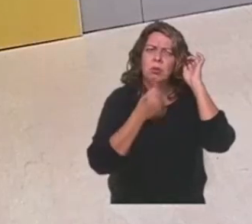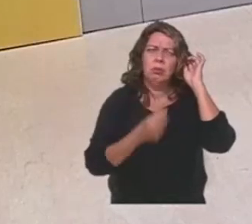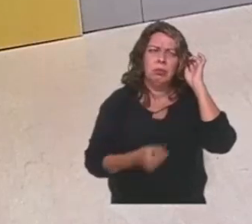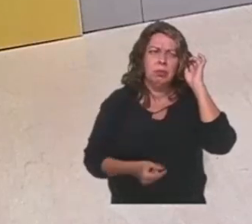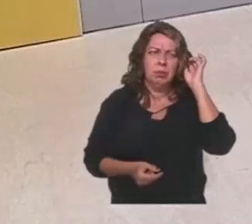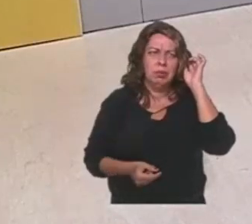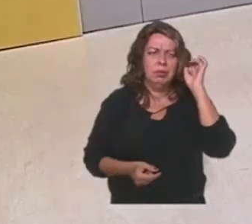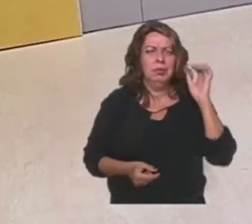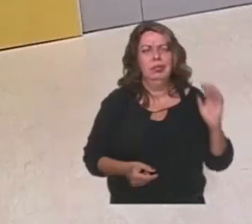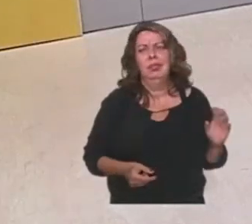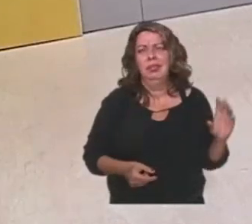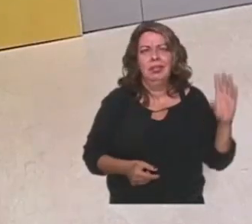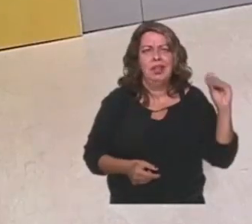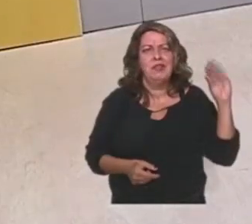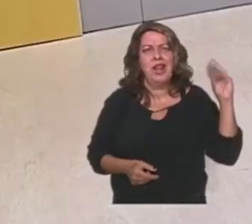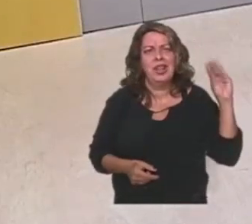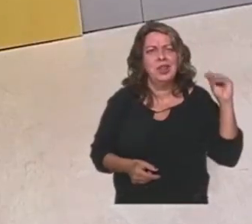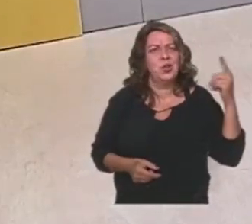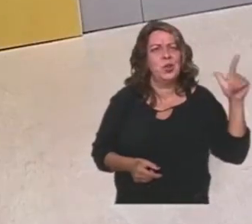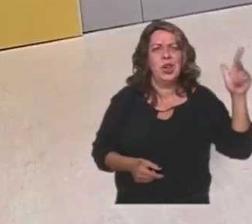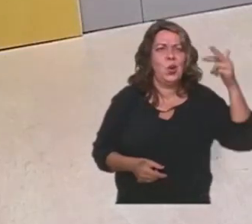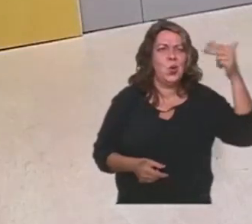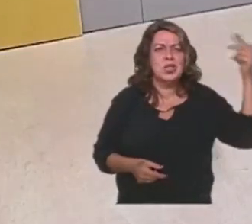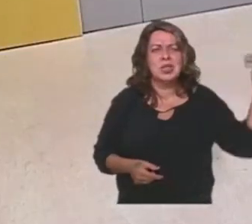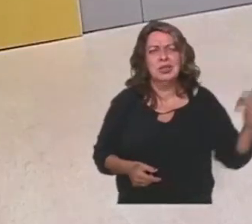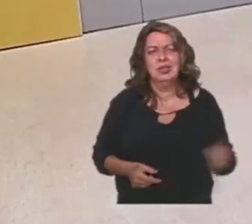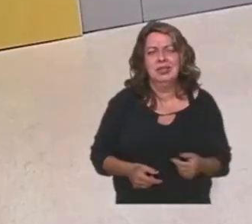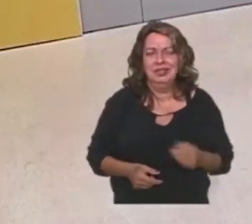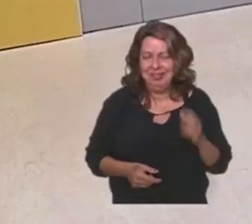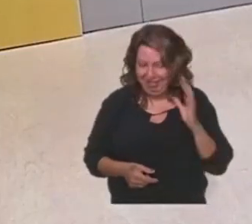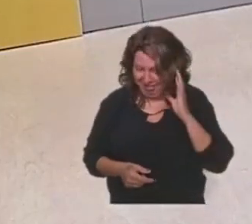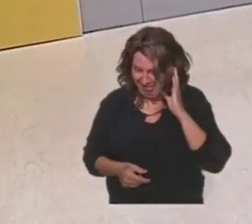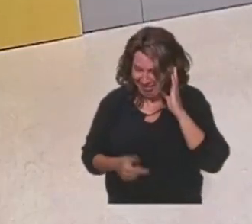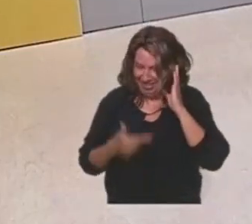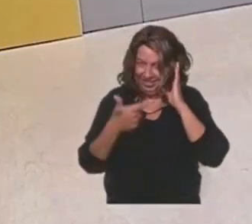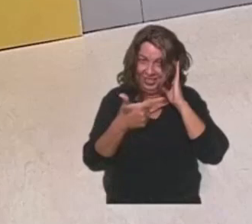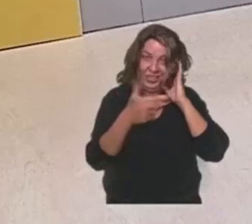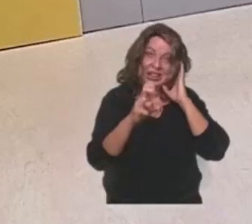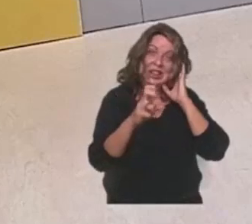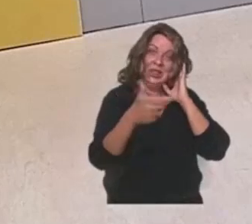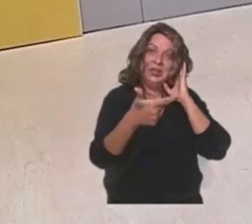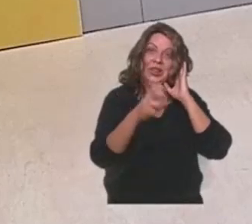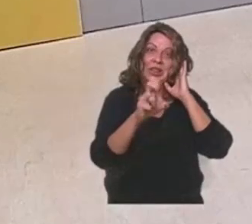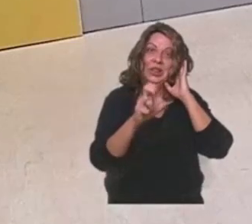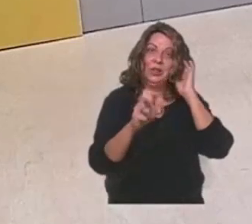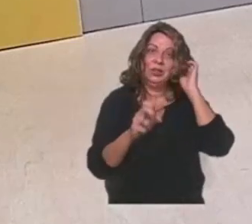Ai, ai, a expectativa. Olha o 25, minha gente. 25, 25.